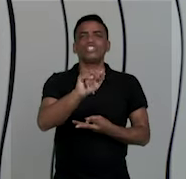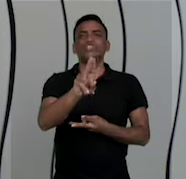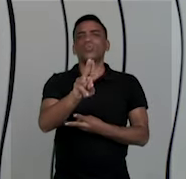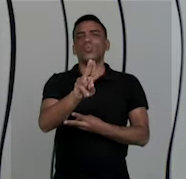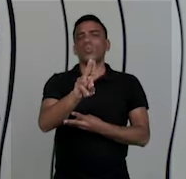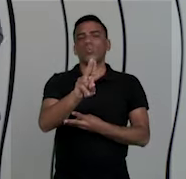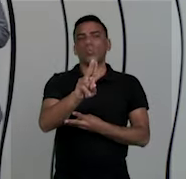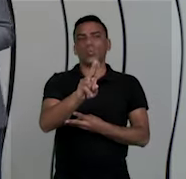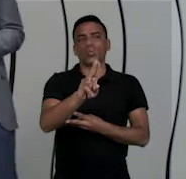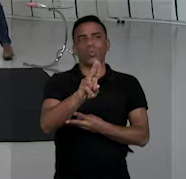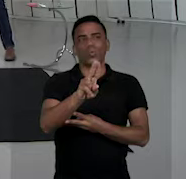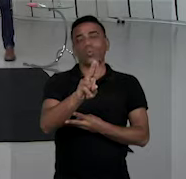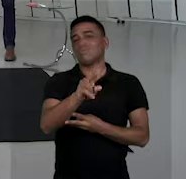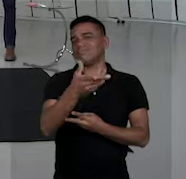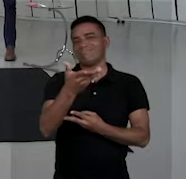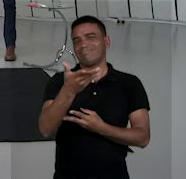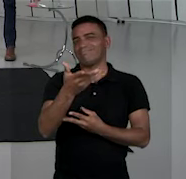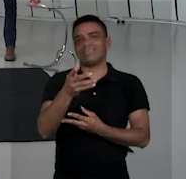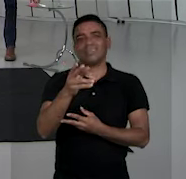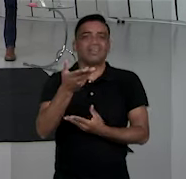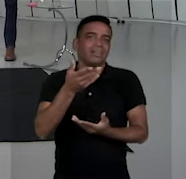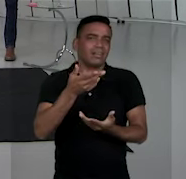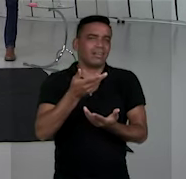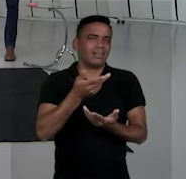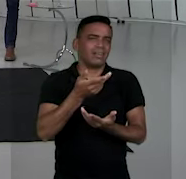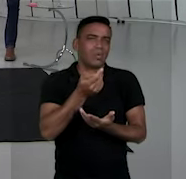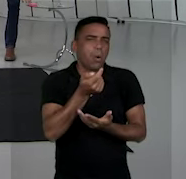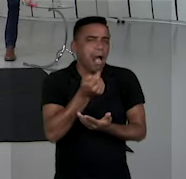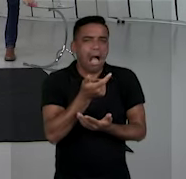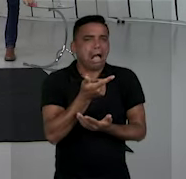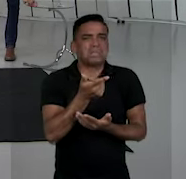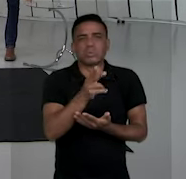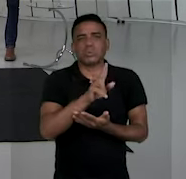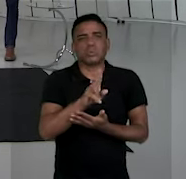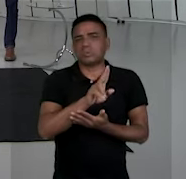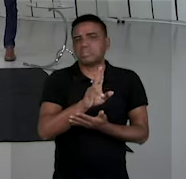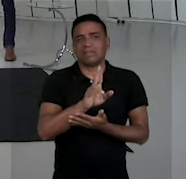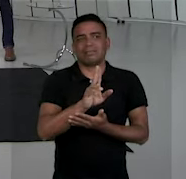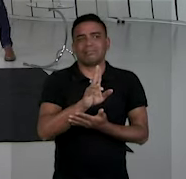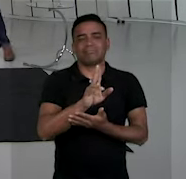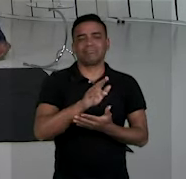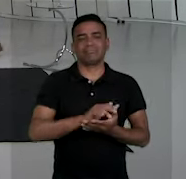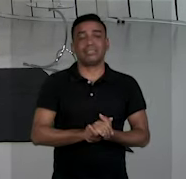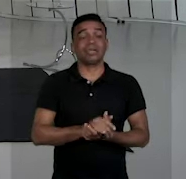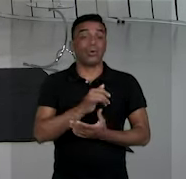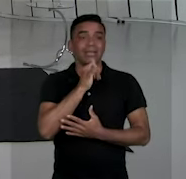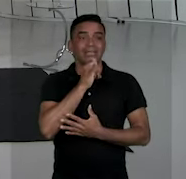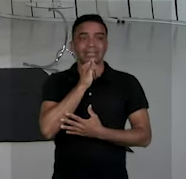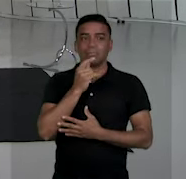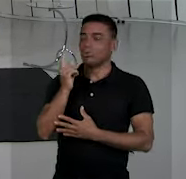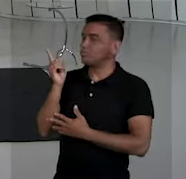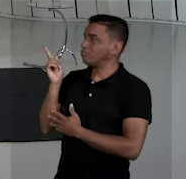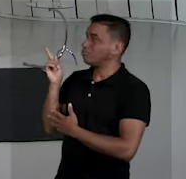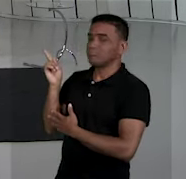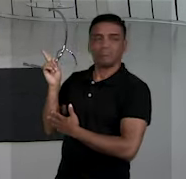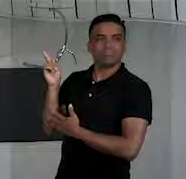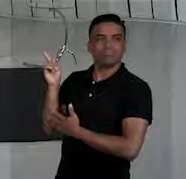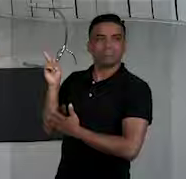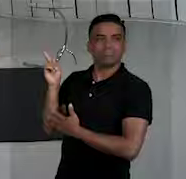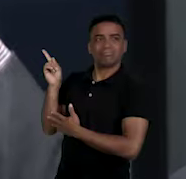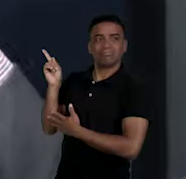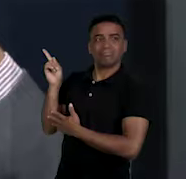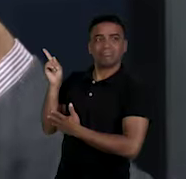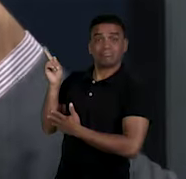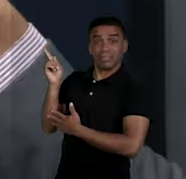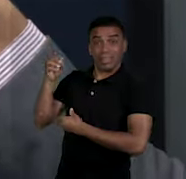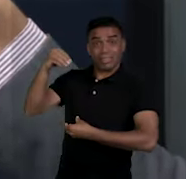mais famosos. Mais frequentes. E aí, só para a gente exemplificar um pouco aqui, esse daqui seria uma cavidade